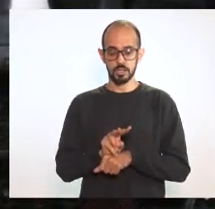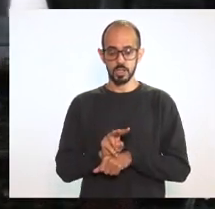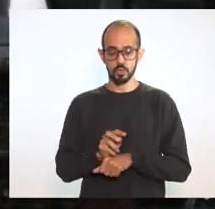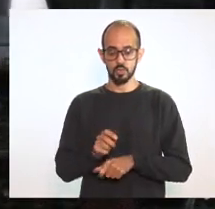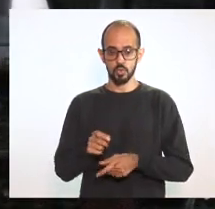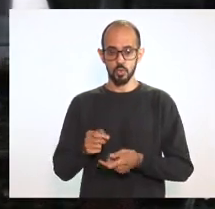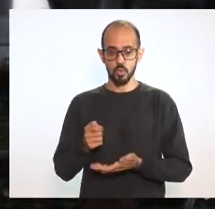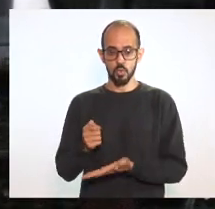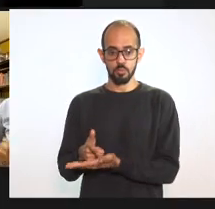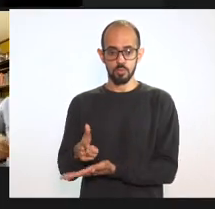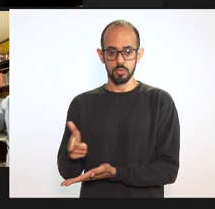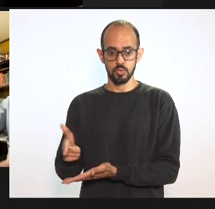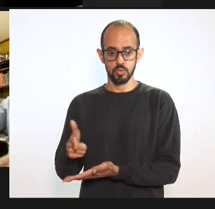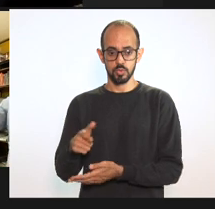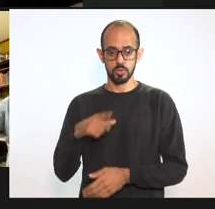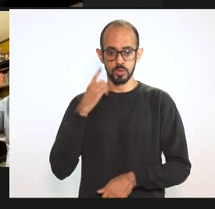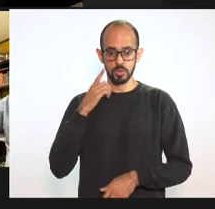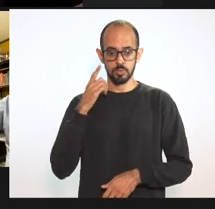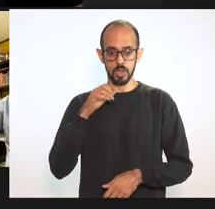Silva.